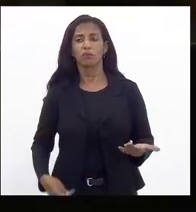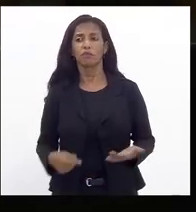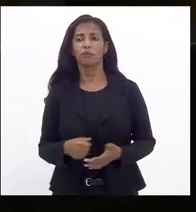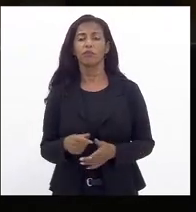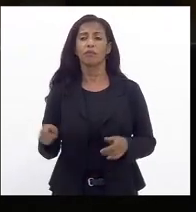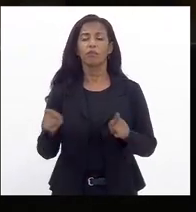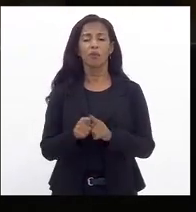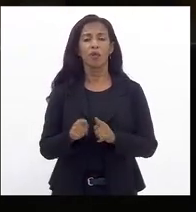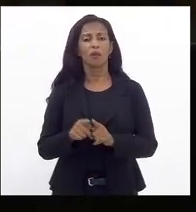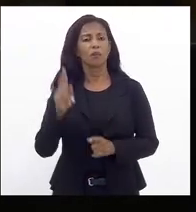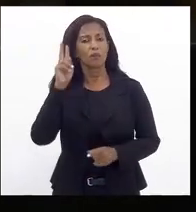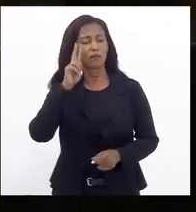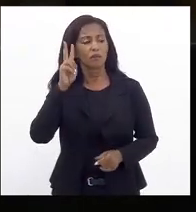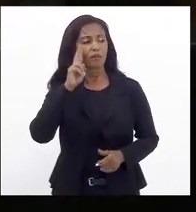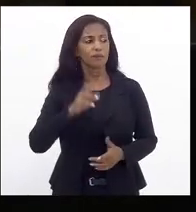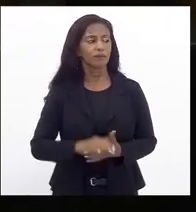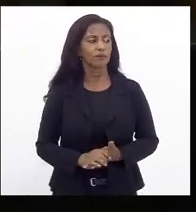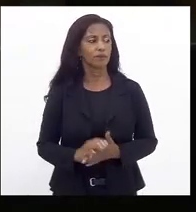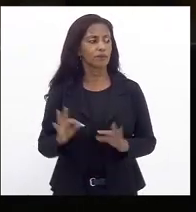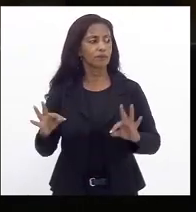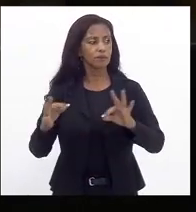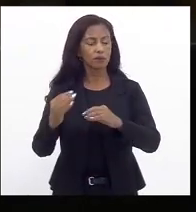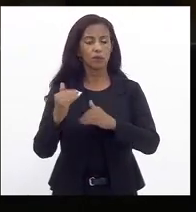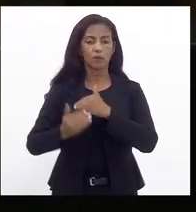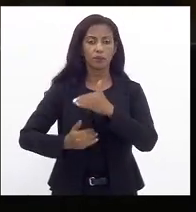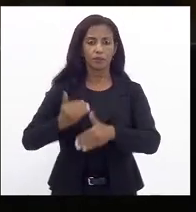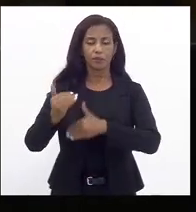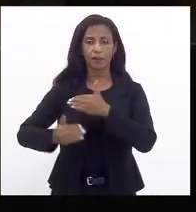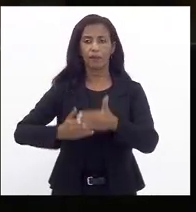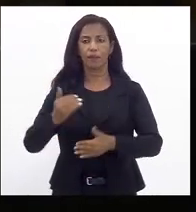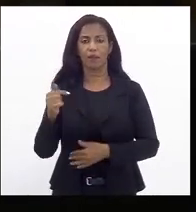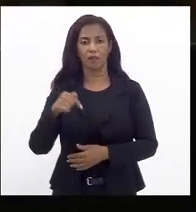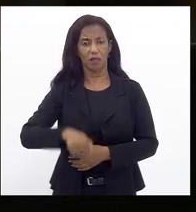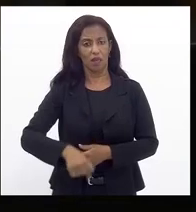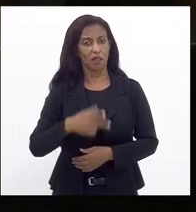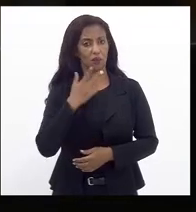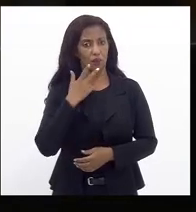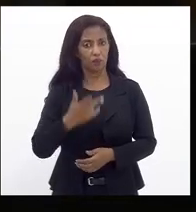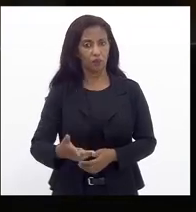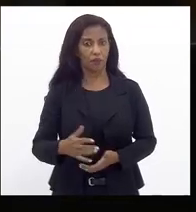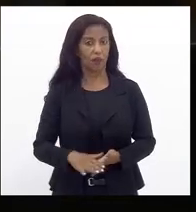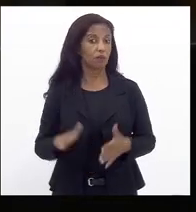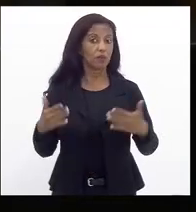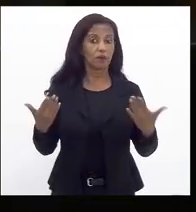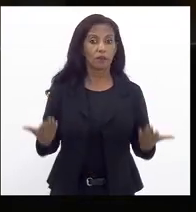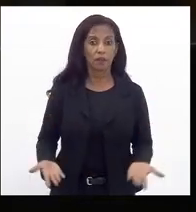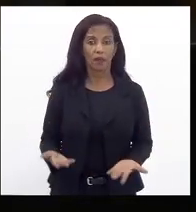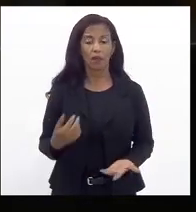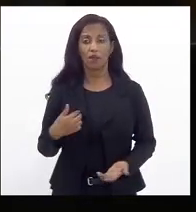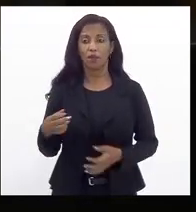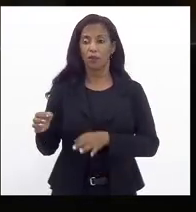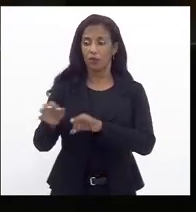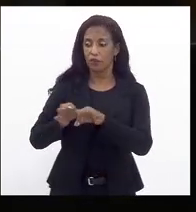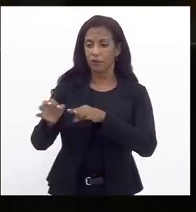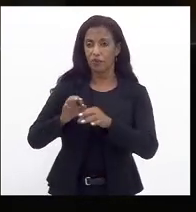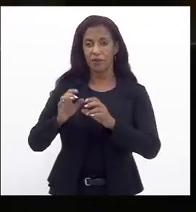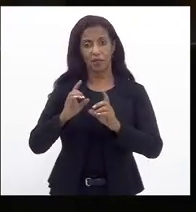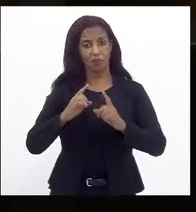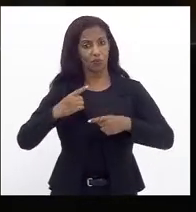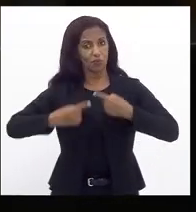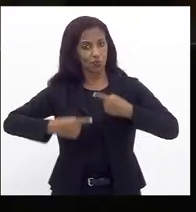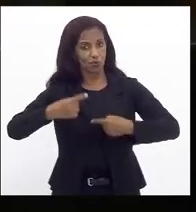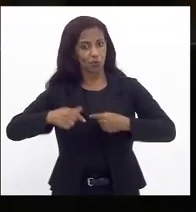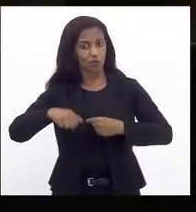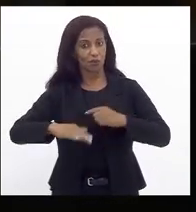também ressaltar que todo o processo que a tia foi colocado e Óbvio fizemos debates essa